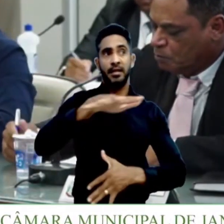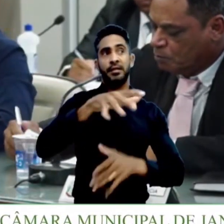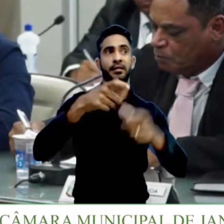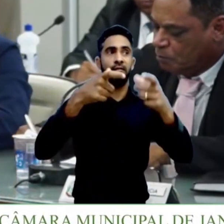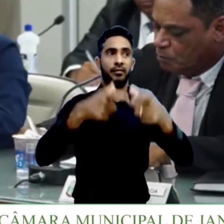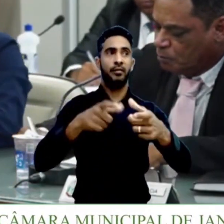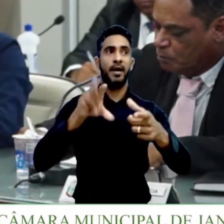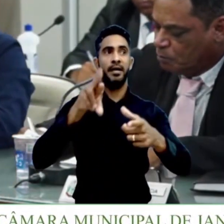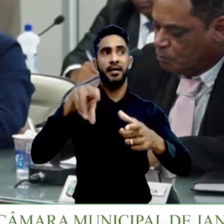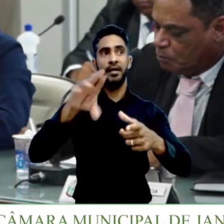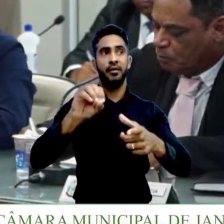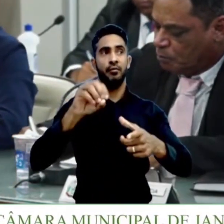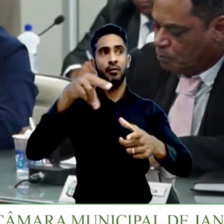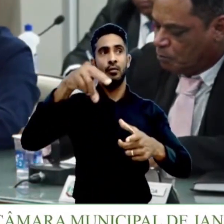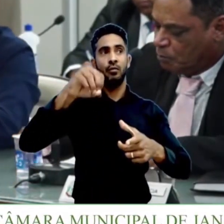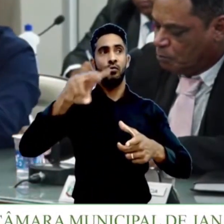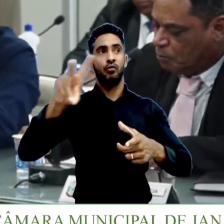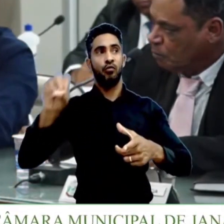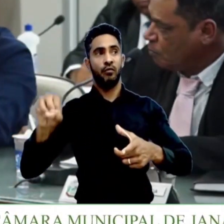Rio Novo. Parabéns.